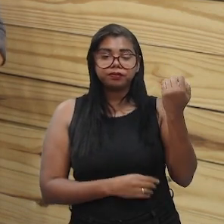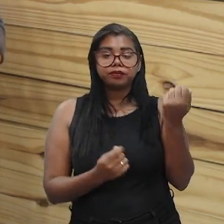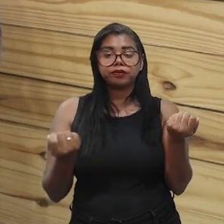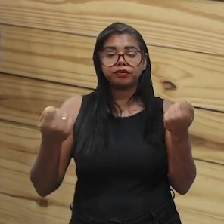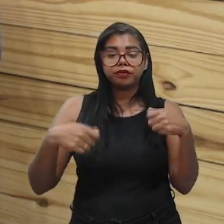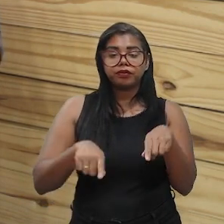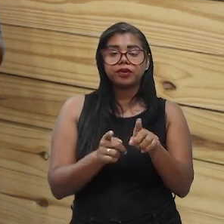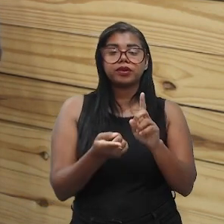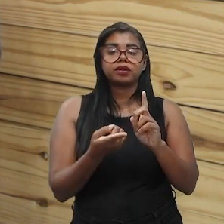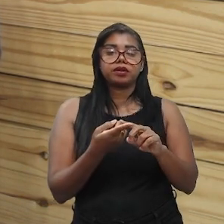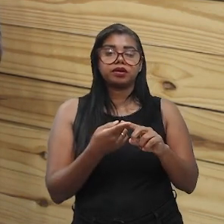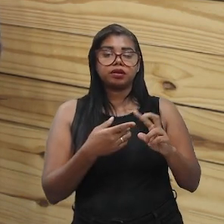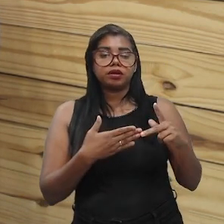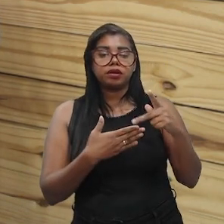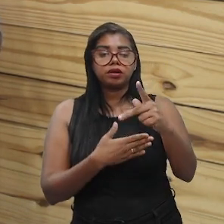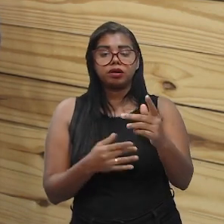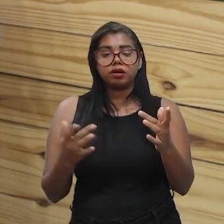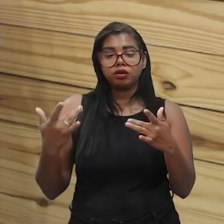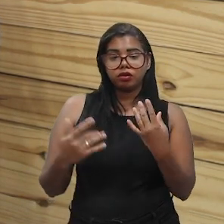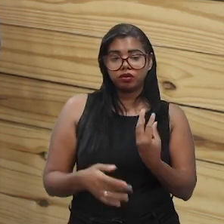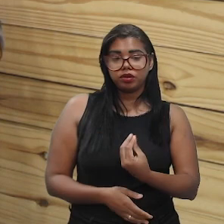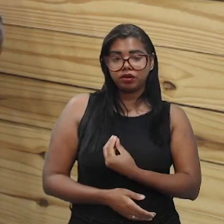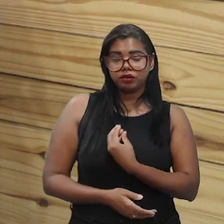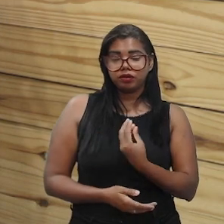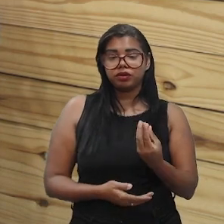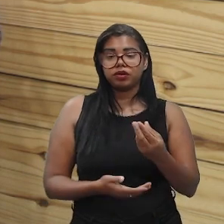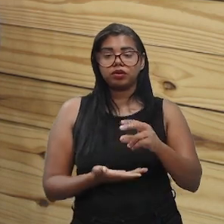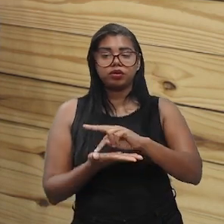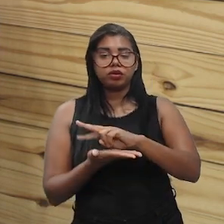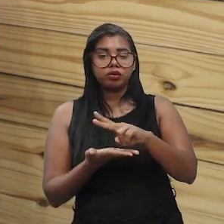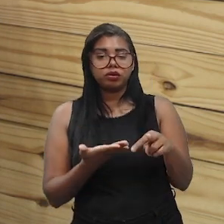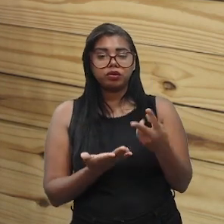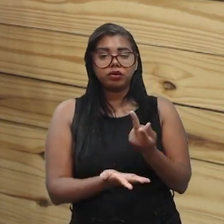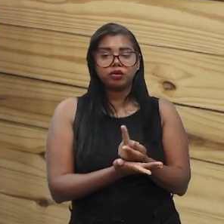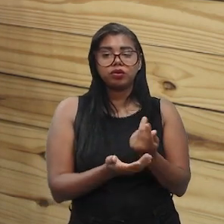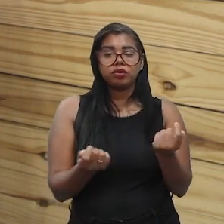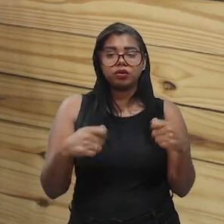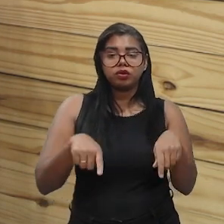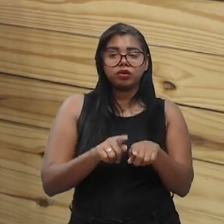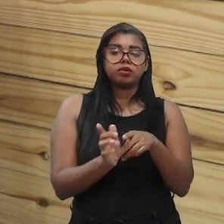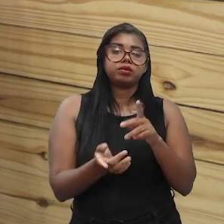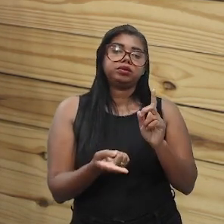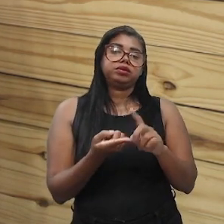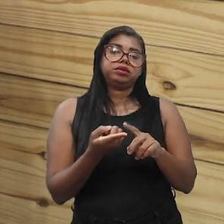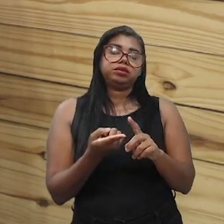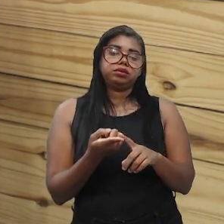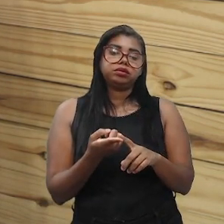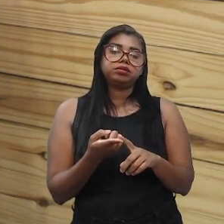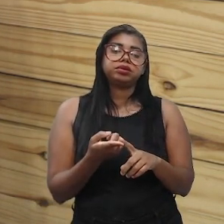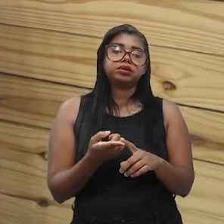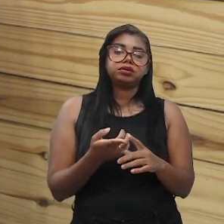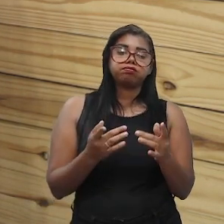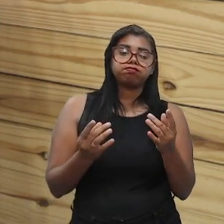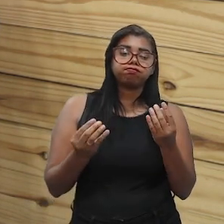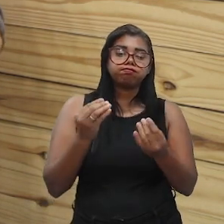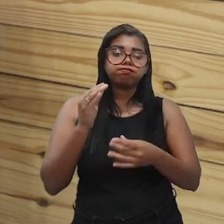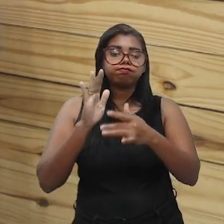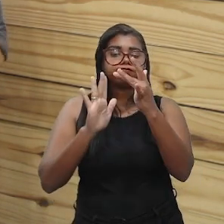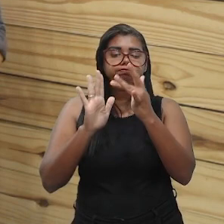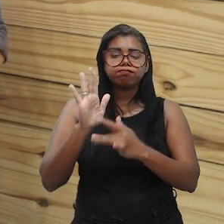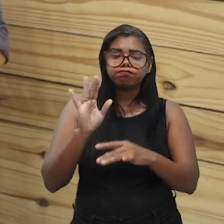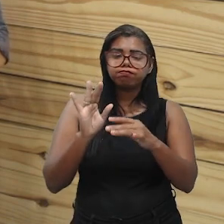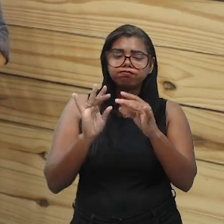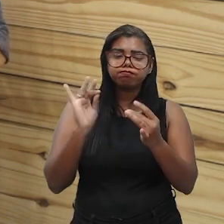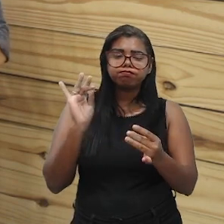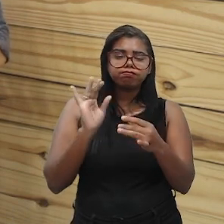que ao longo da nossa vida, algumas variáveis, né, algumas situações podem nos tirar um pouco esse planejamento, mas nada que